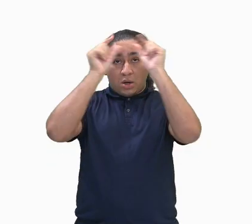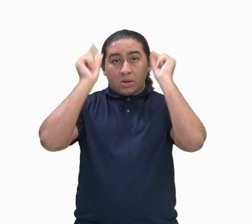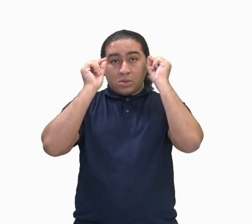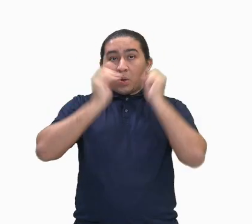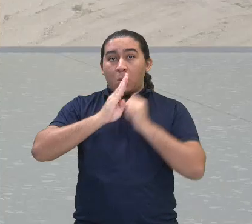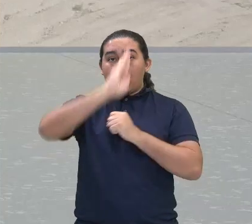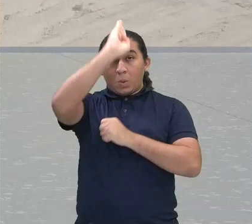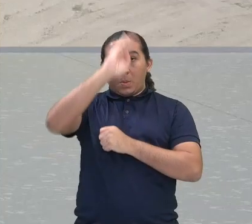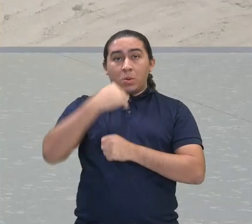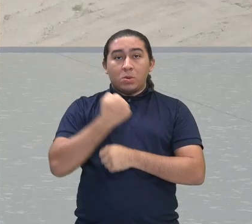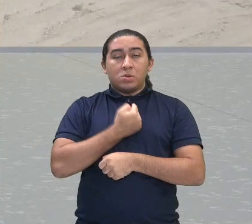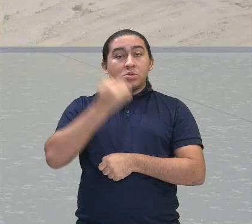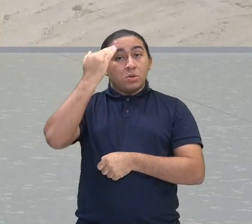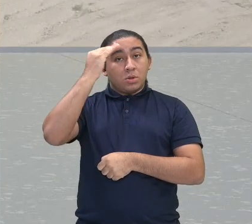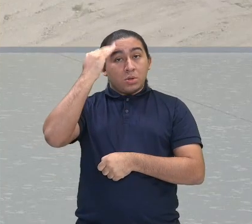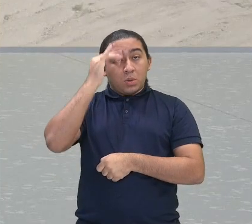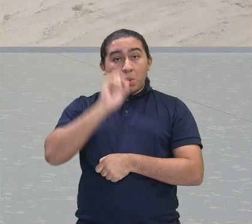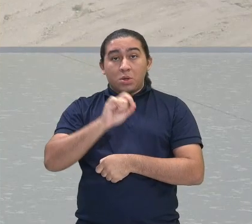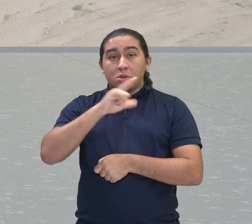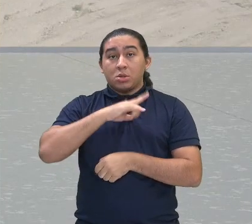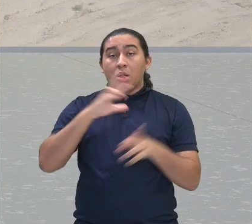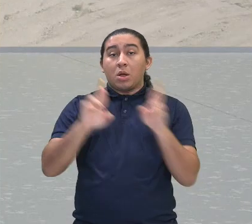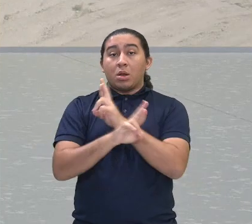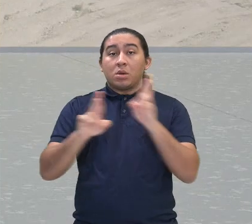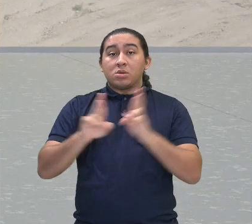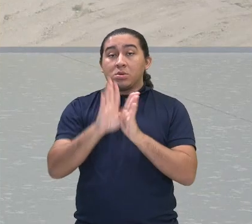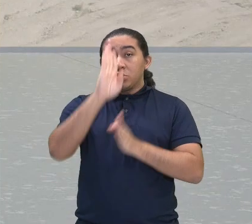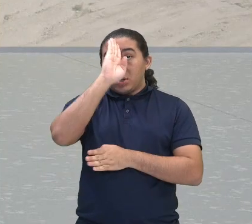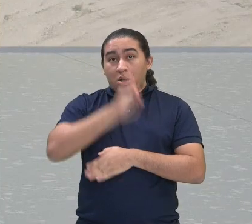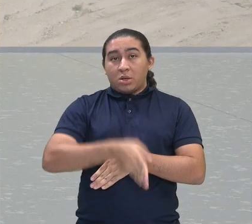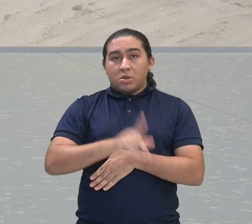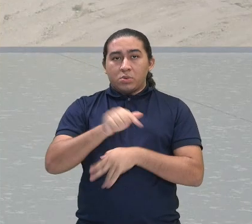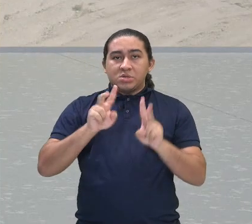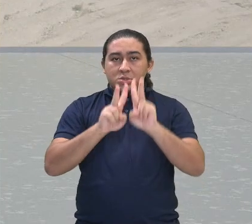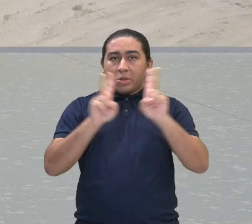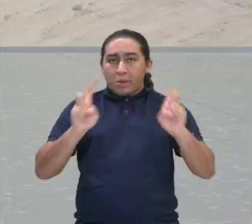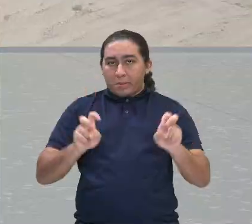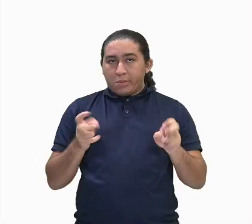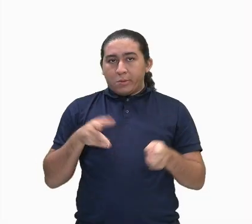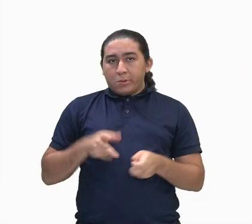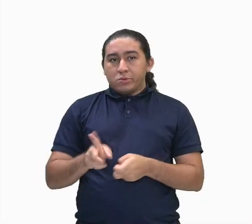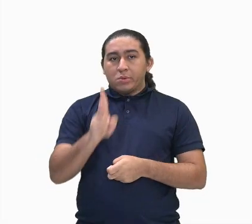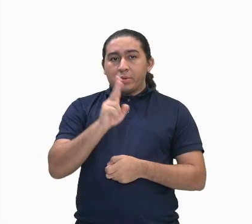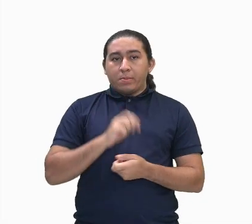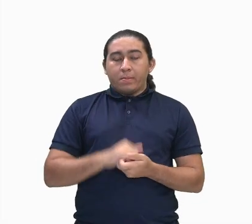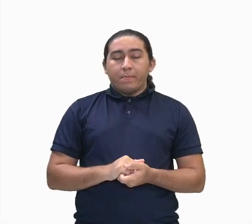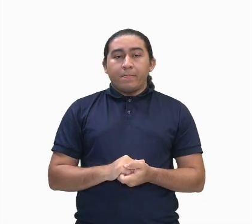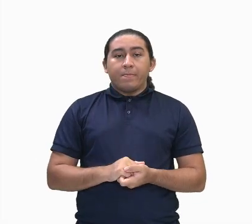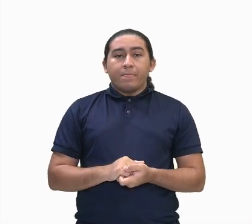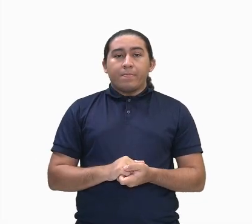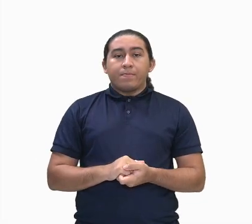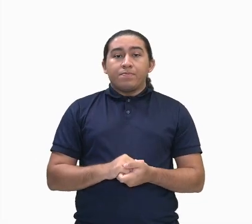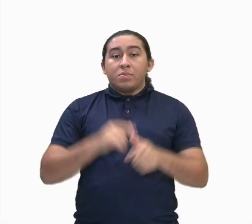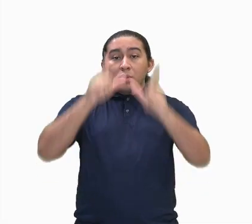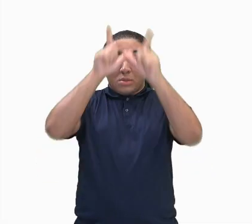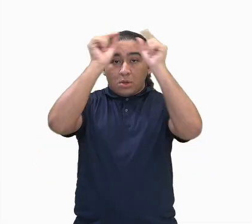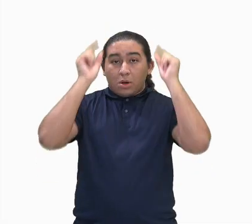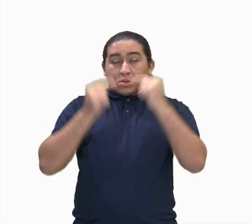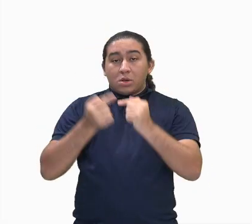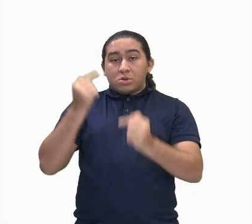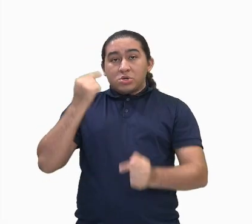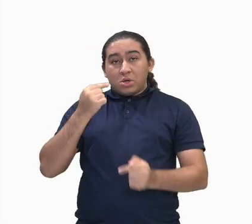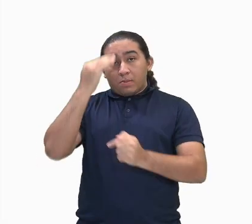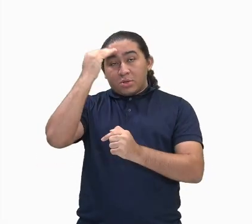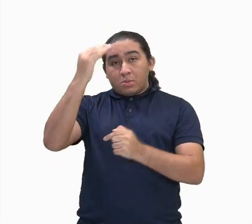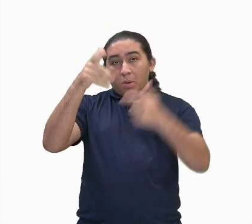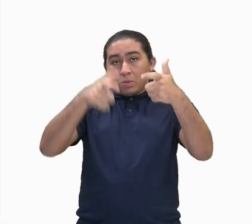durante a nossa revisão, que estão diretamente ligados a essas questões. Então vamos lá, continuando. A Grécia Antiga, berço da democracia